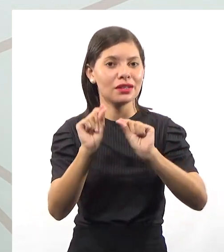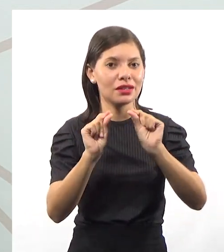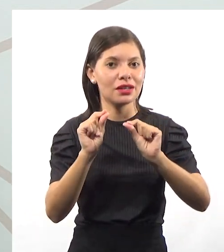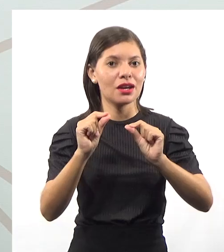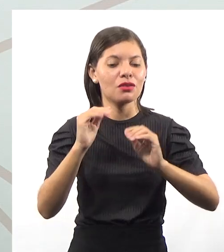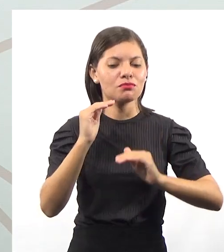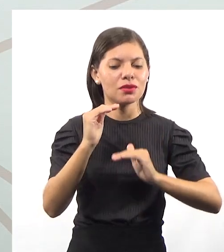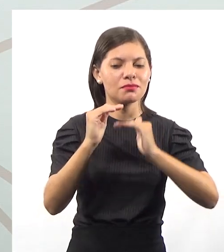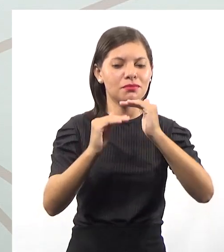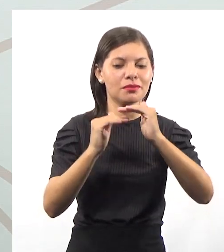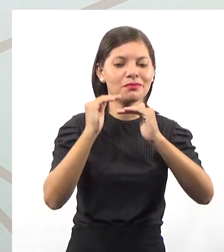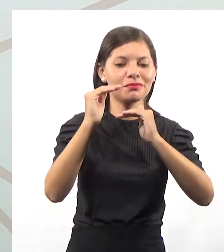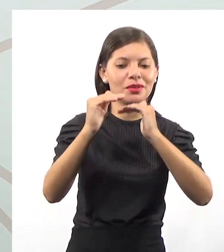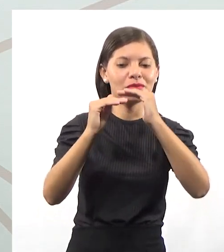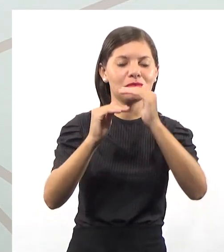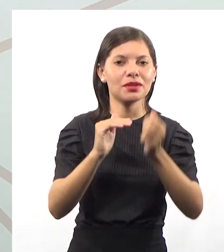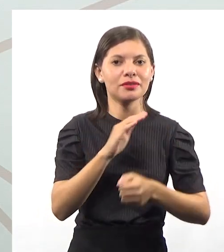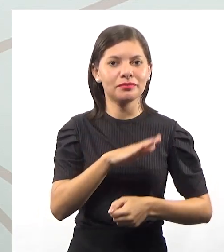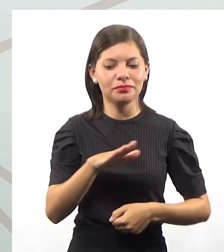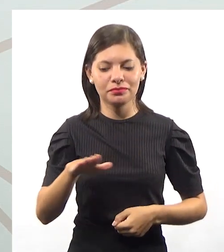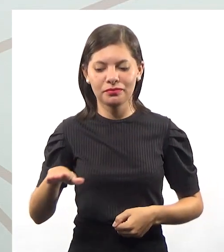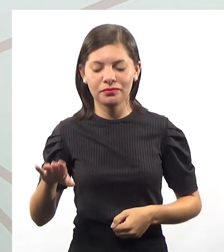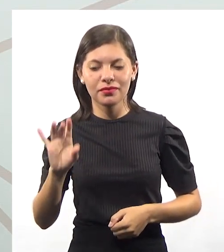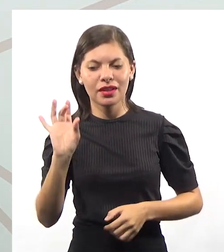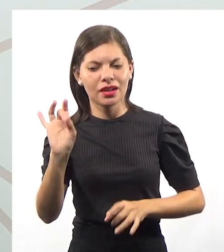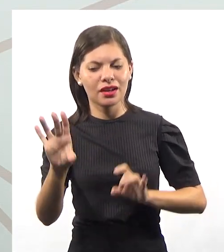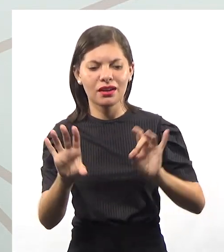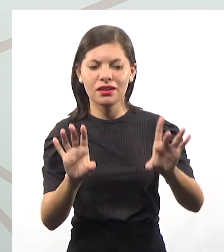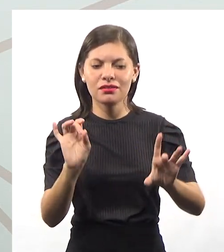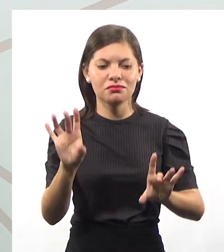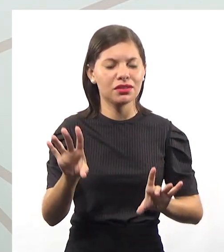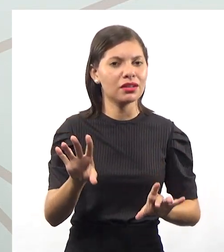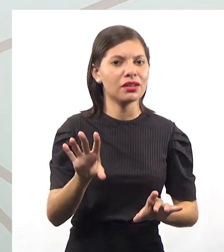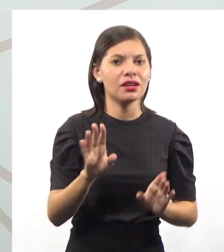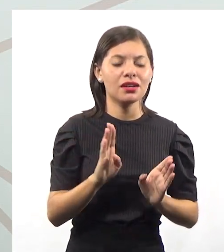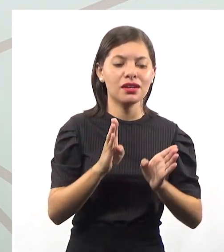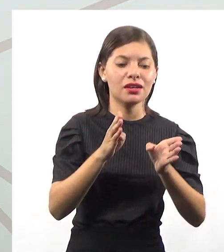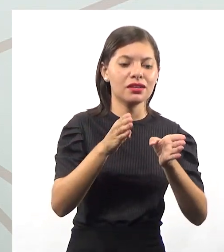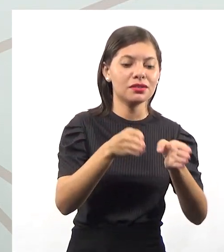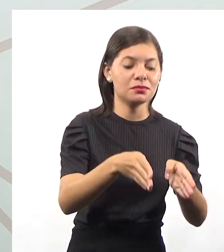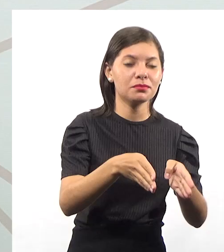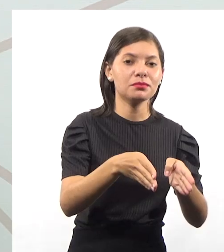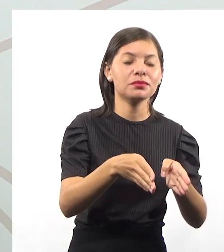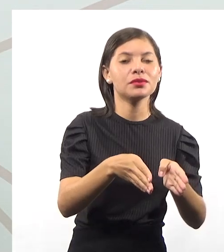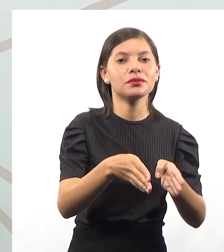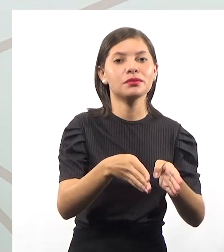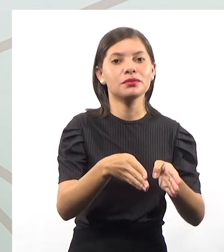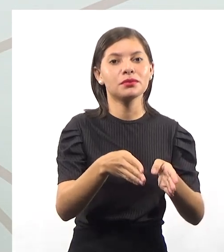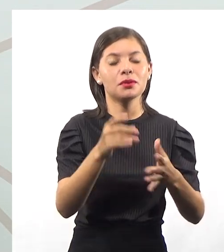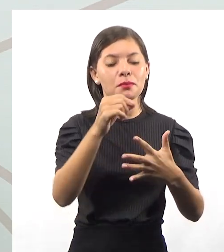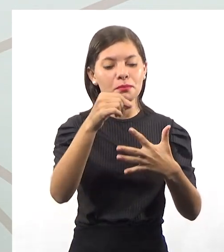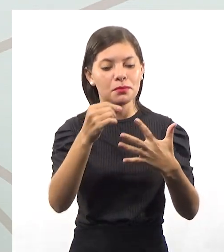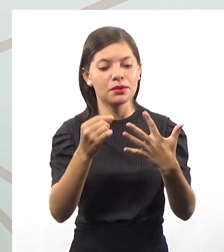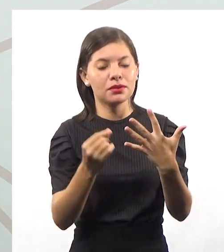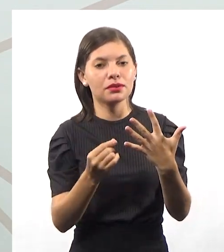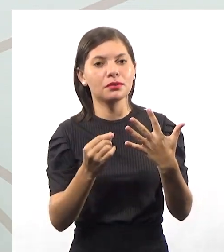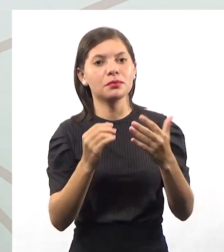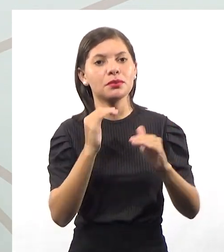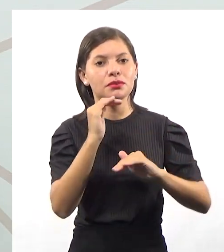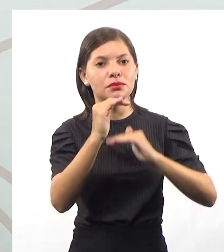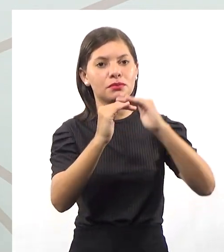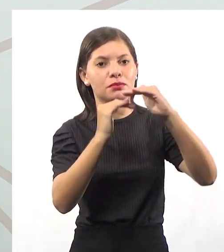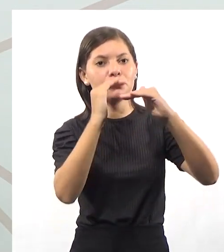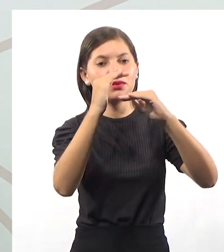da criança. E cada criança vai ter um desenvolvimento específico, embora existam parâmetros para o